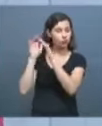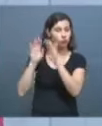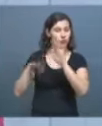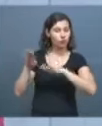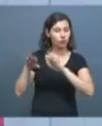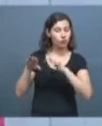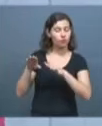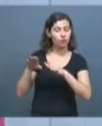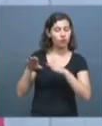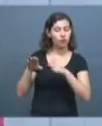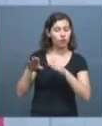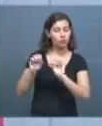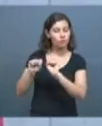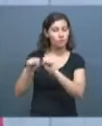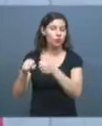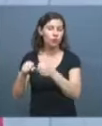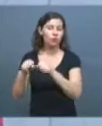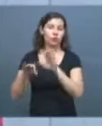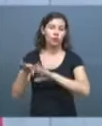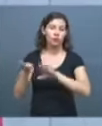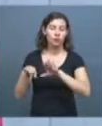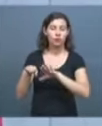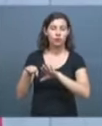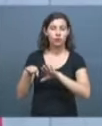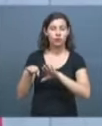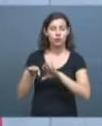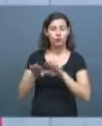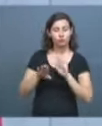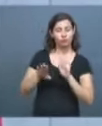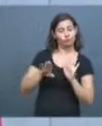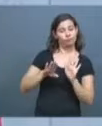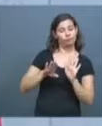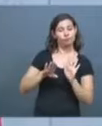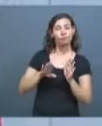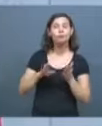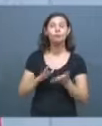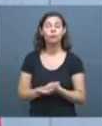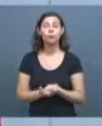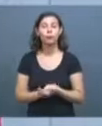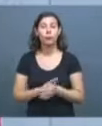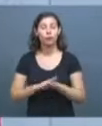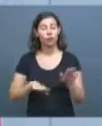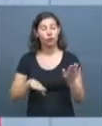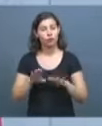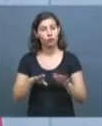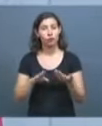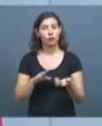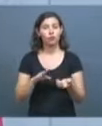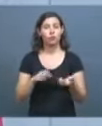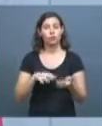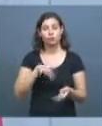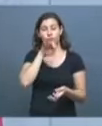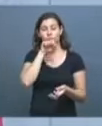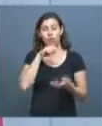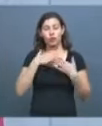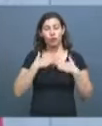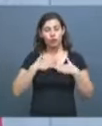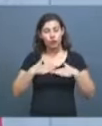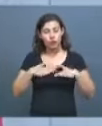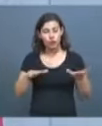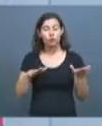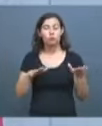uma técnica de respiração ajuda esses sintomas a diminuírem, né, no momento em que o estresse está acontecendo. E quando